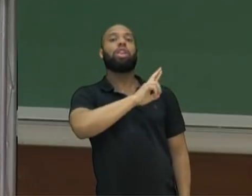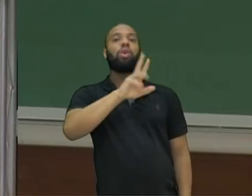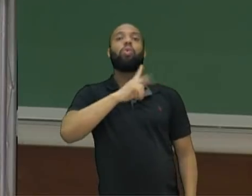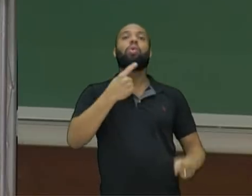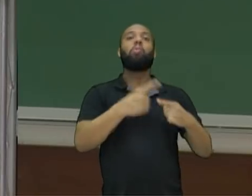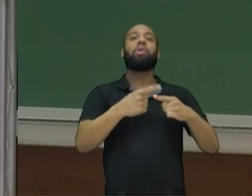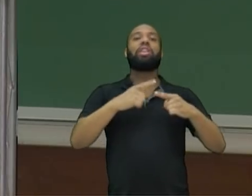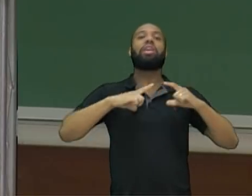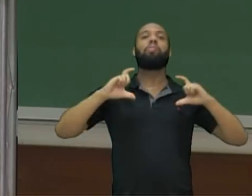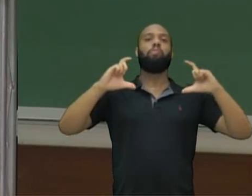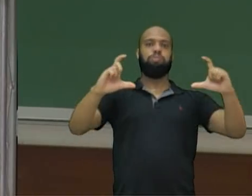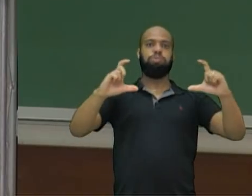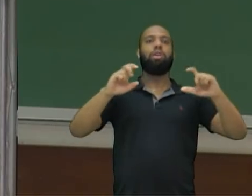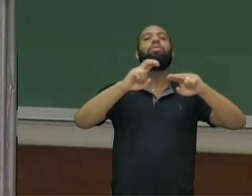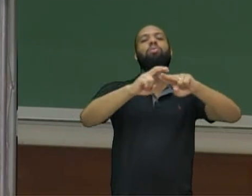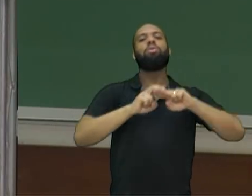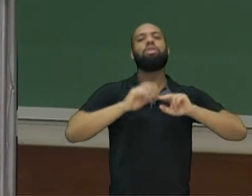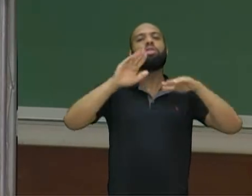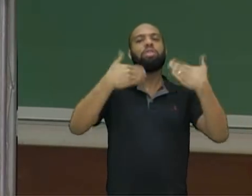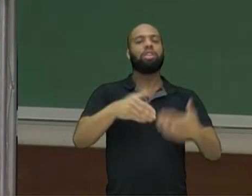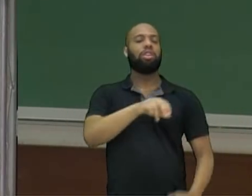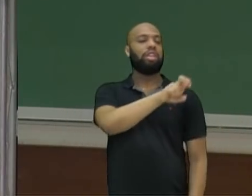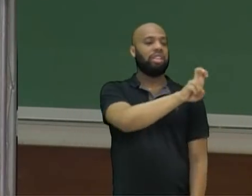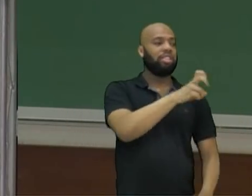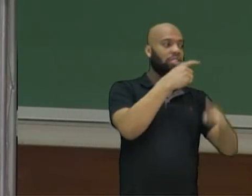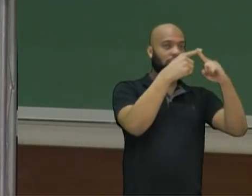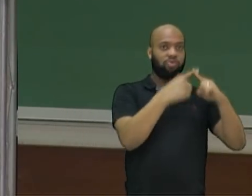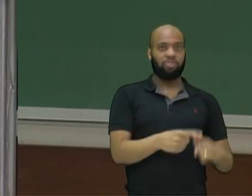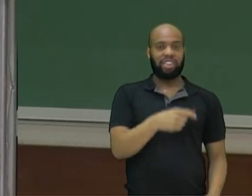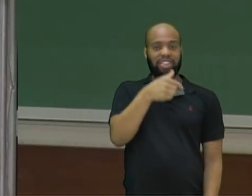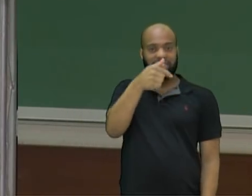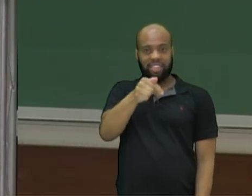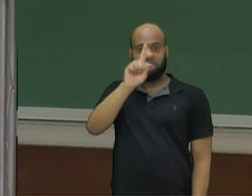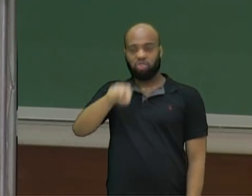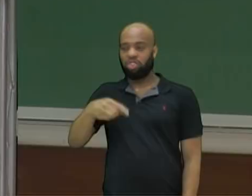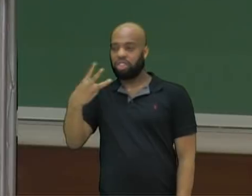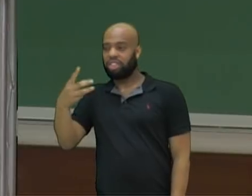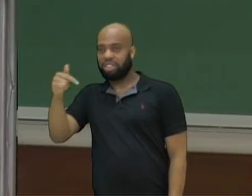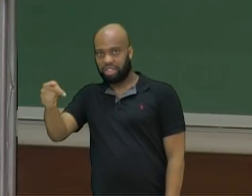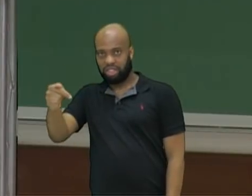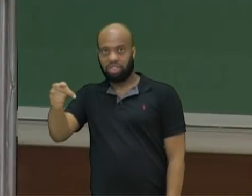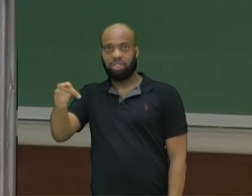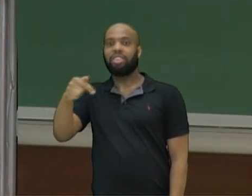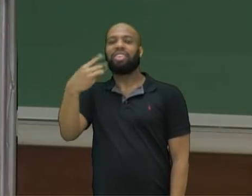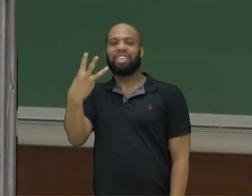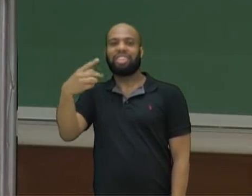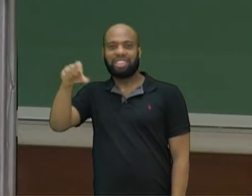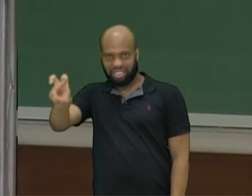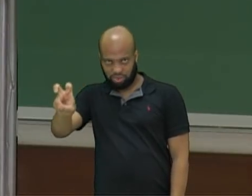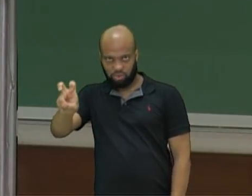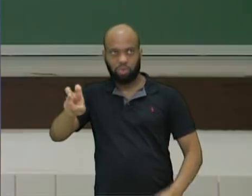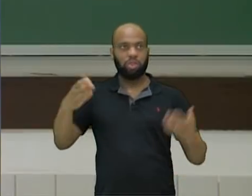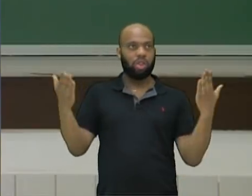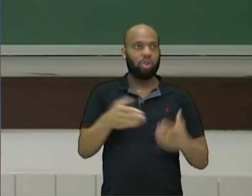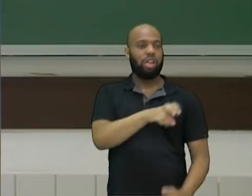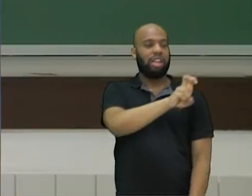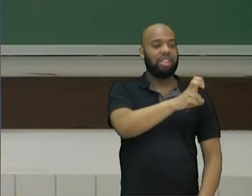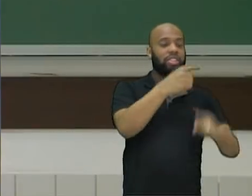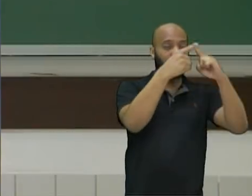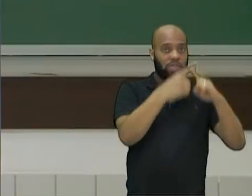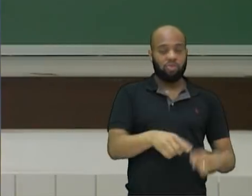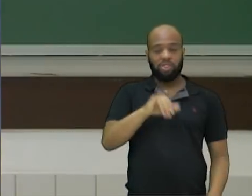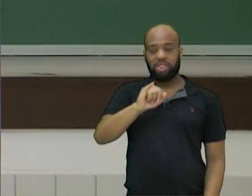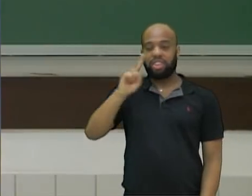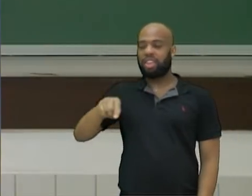entre parênteses. Então, 5 vezes 7, 35. 5 vezes i, 5i e acabou,